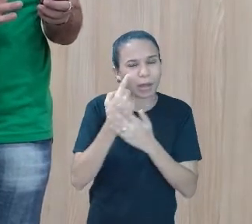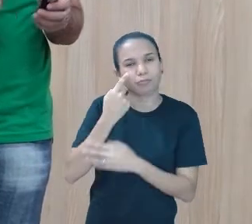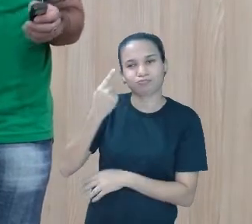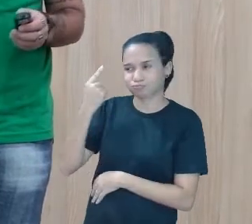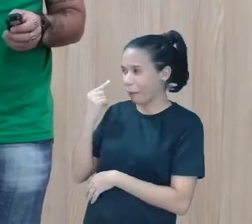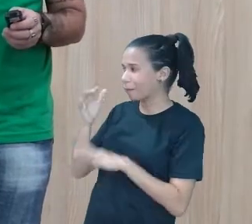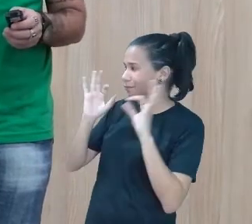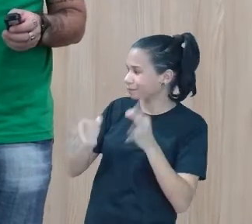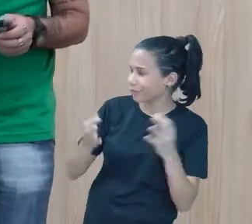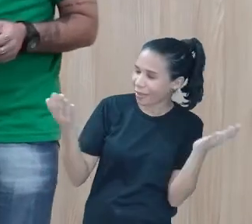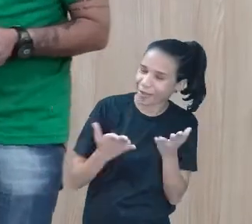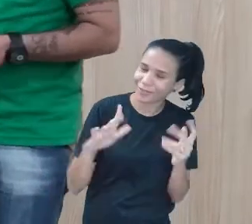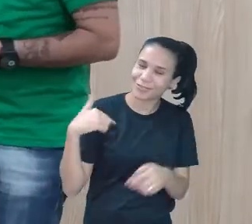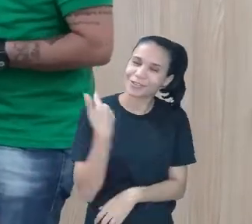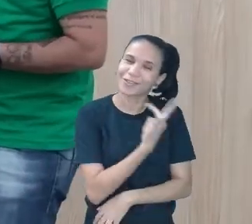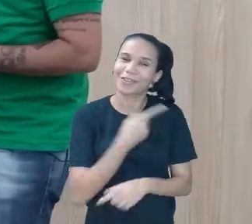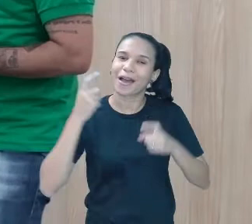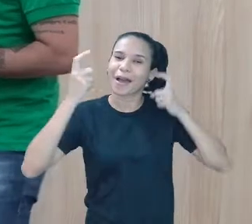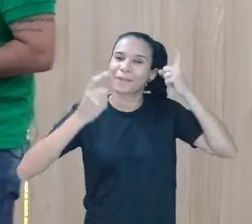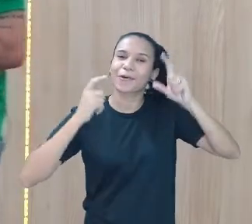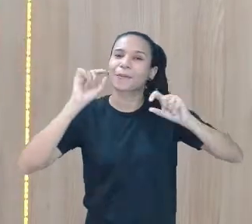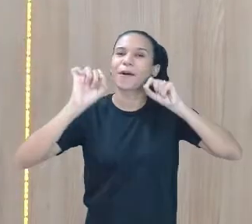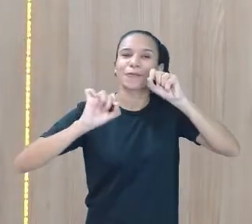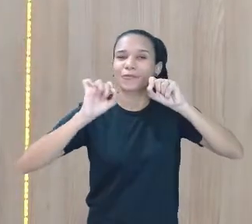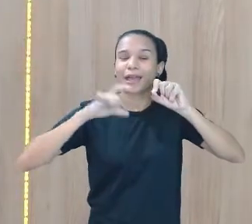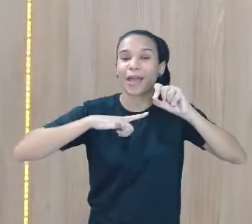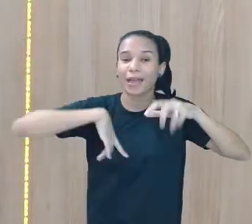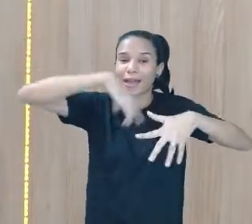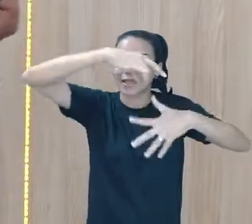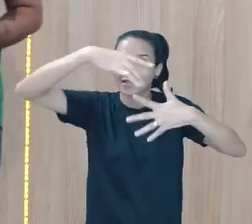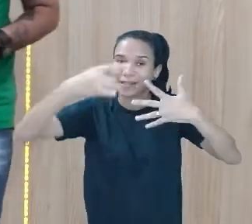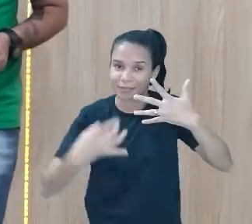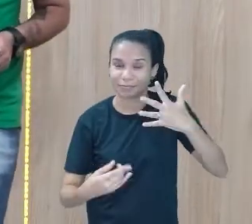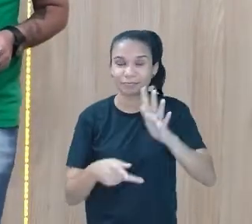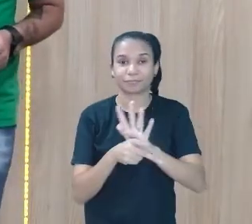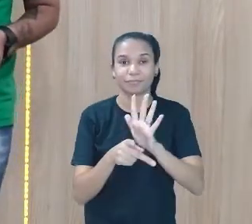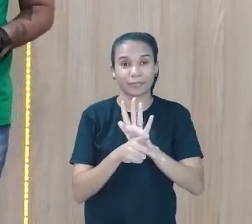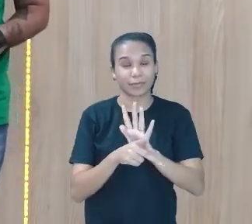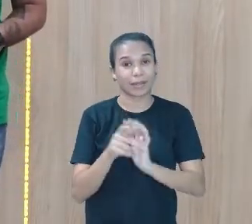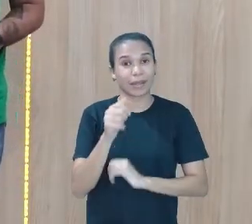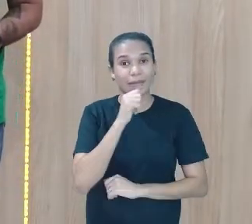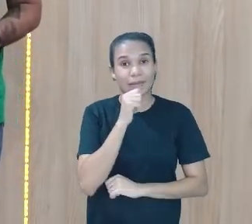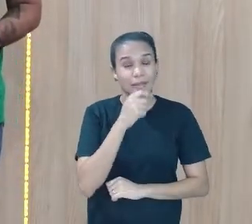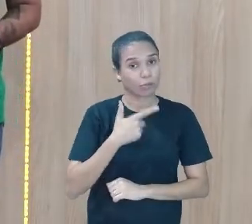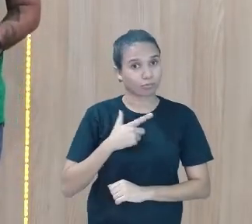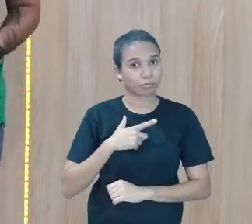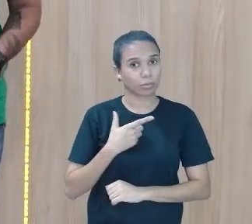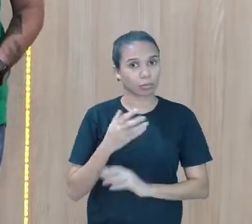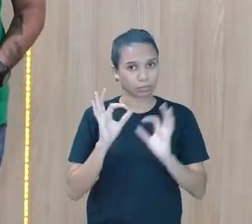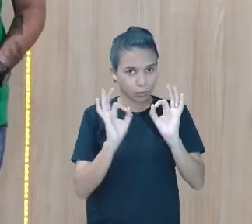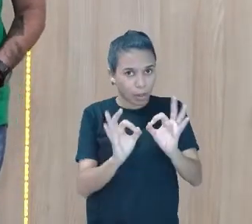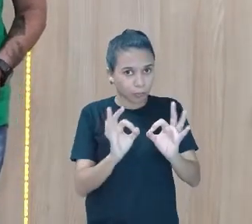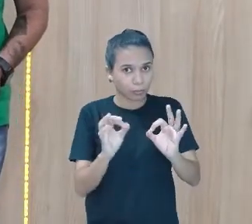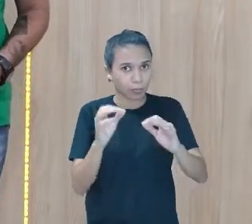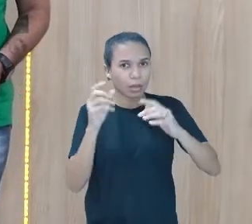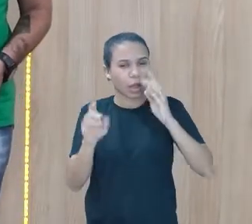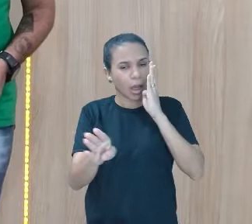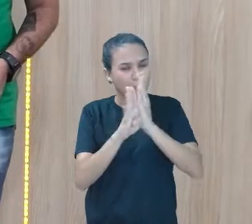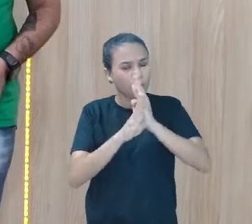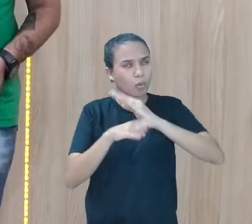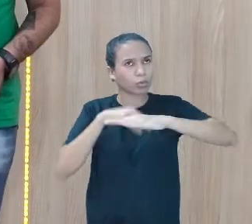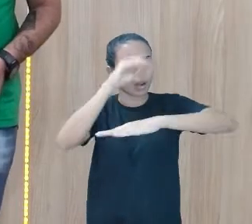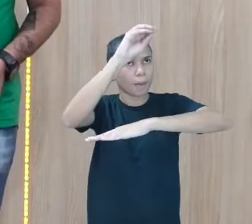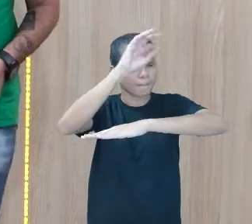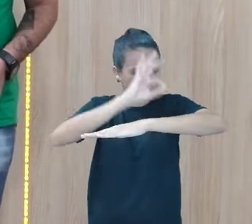aula anterior. Hoje a gente vai se preocupar mais com as outras frações que não estão na sua forma decimal, para a gente